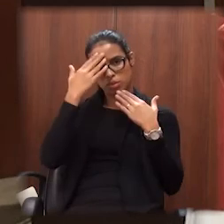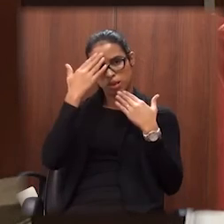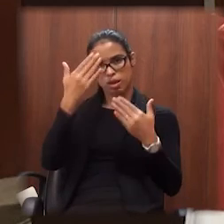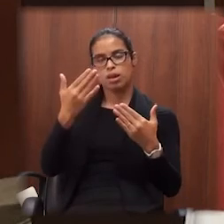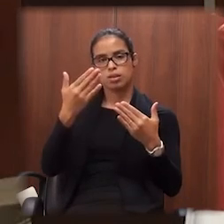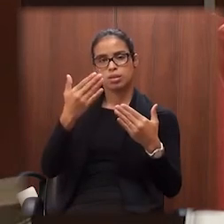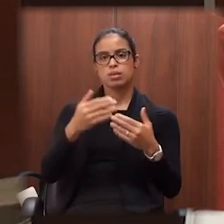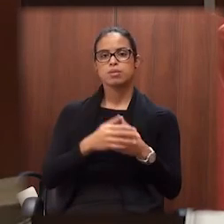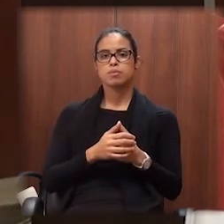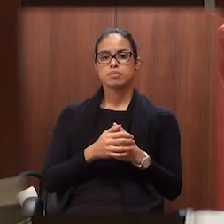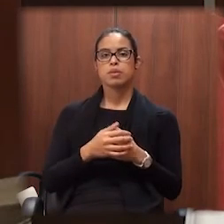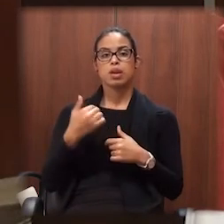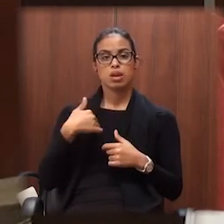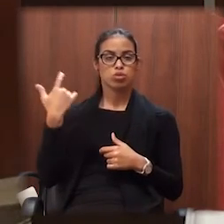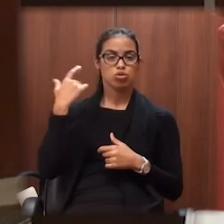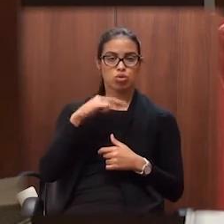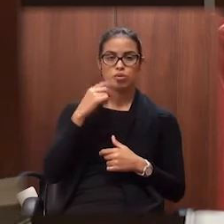obrigada. Insisto,